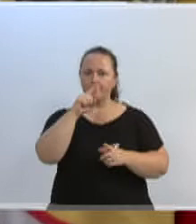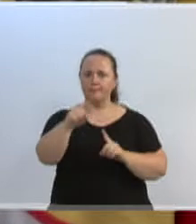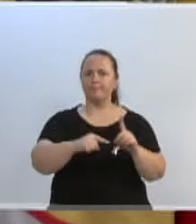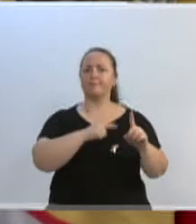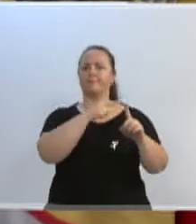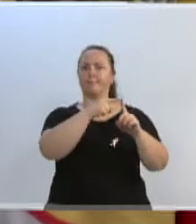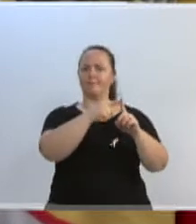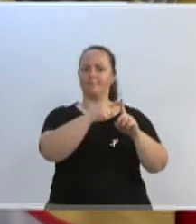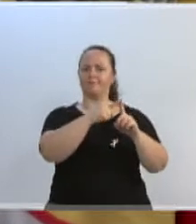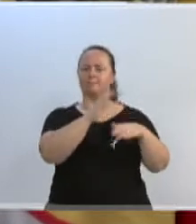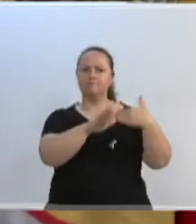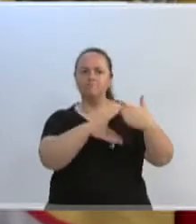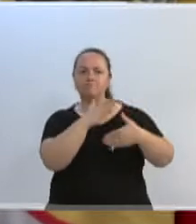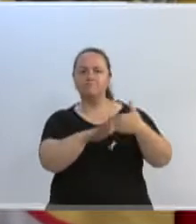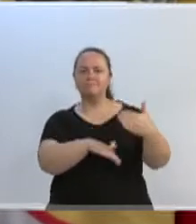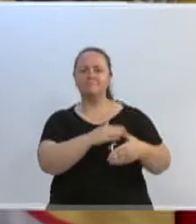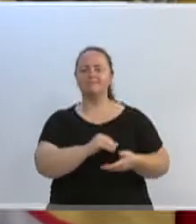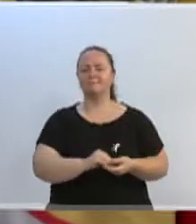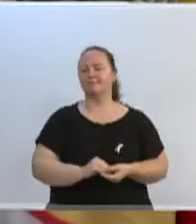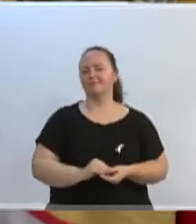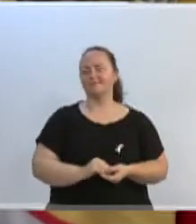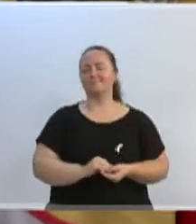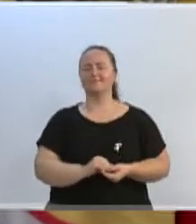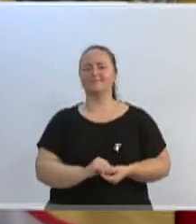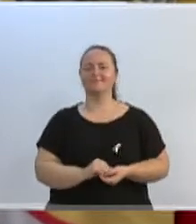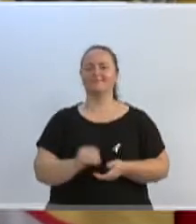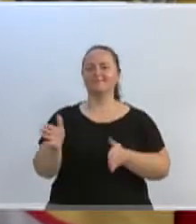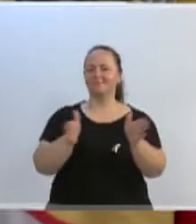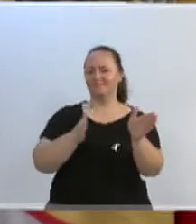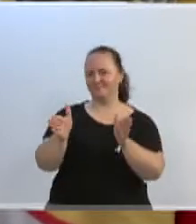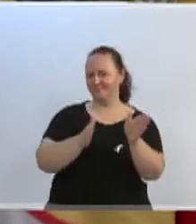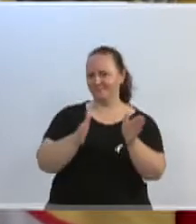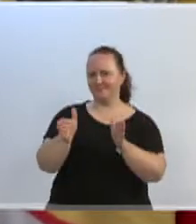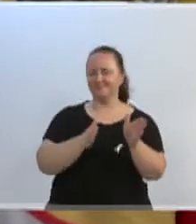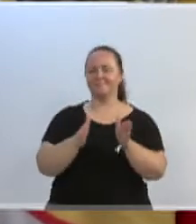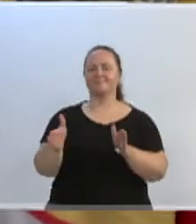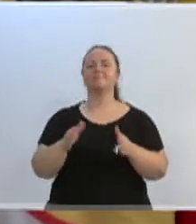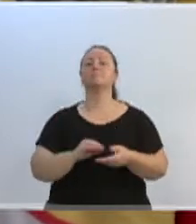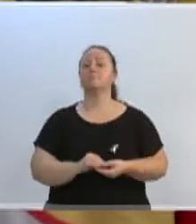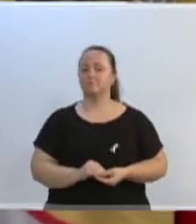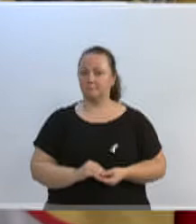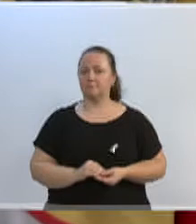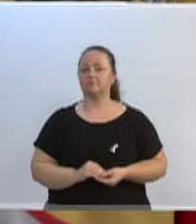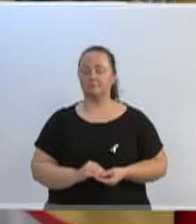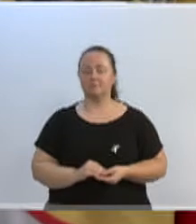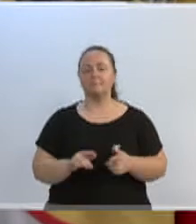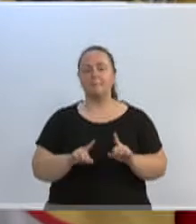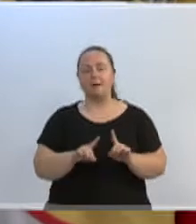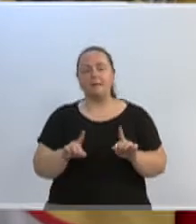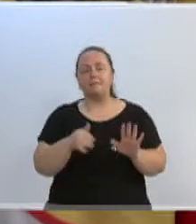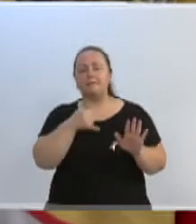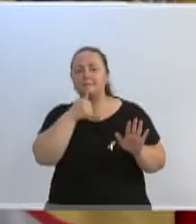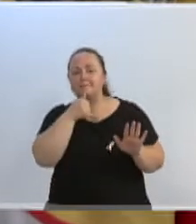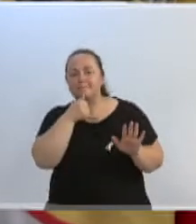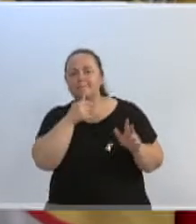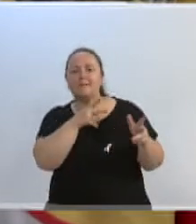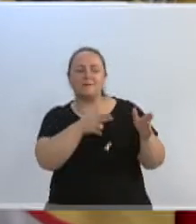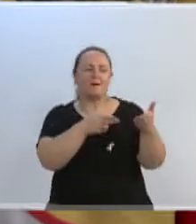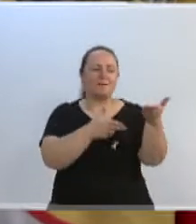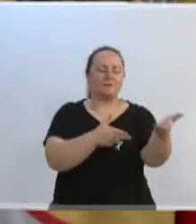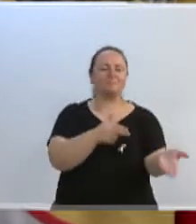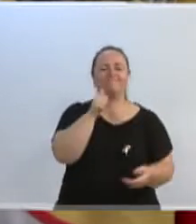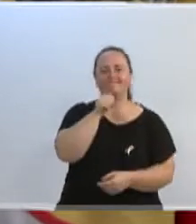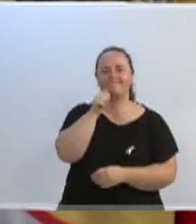positivo. Temos também a questão da acessibilidade até o plenário, mas, como foi